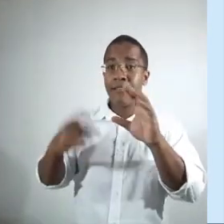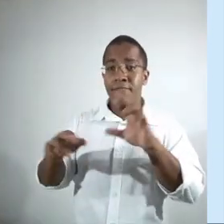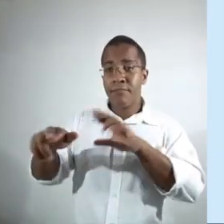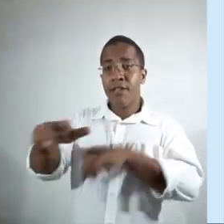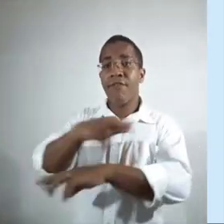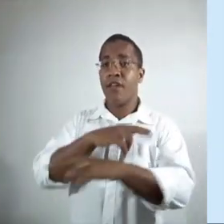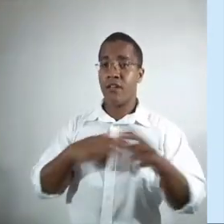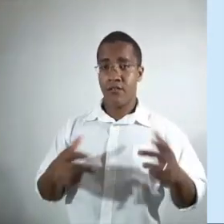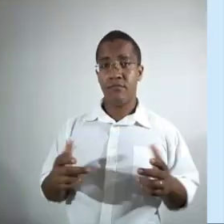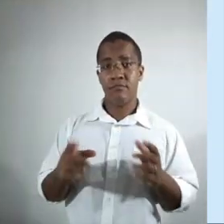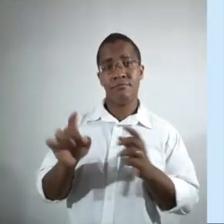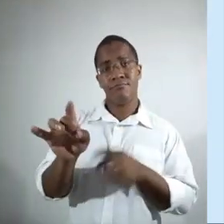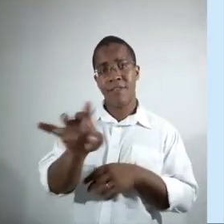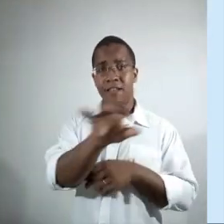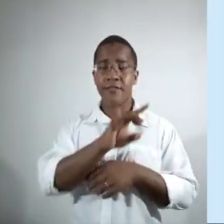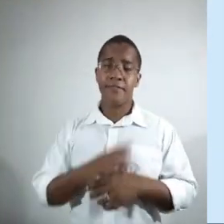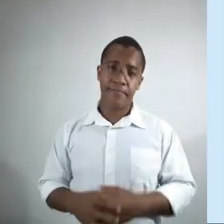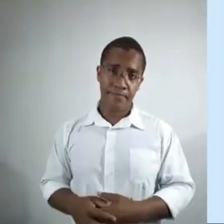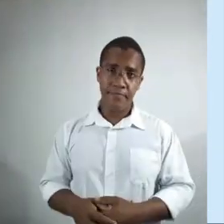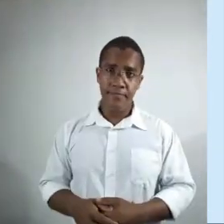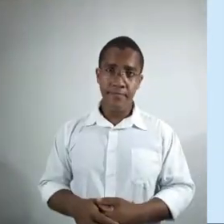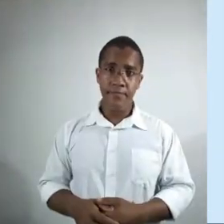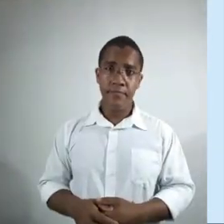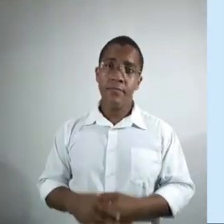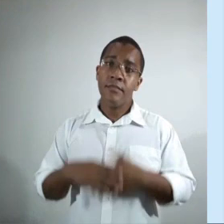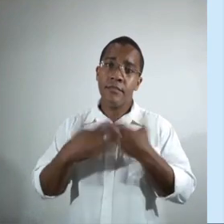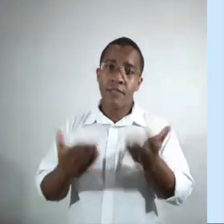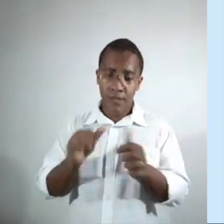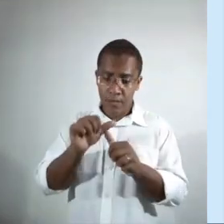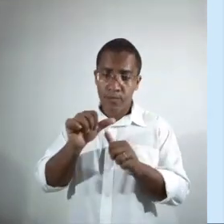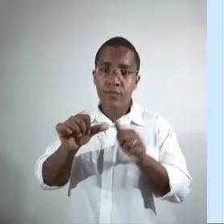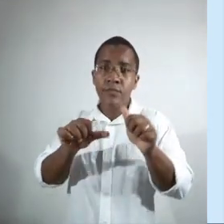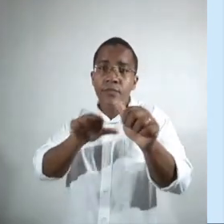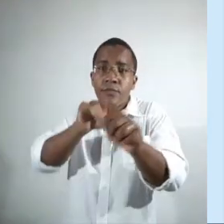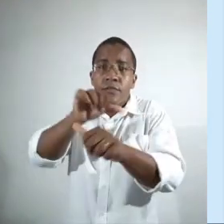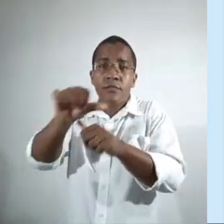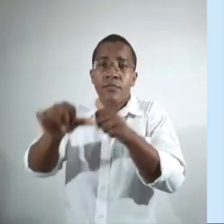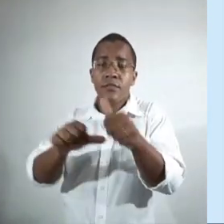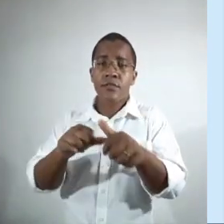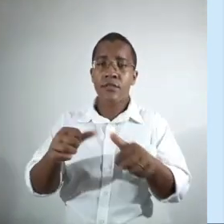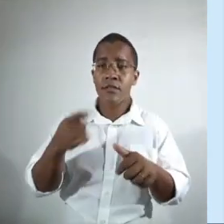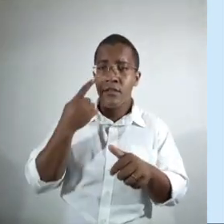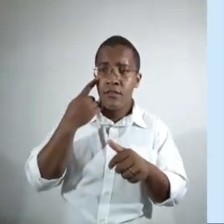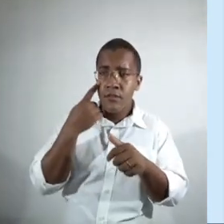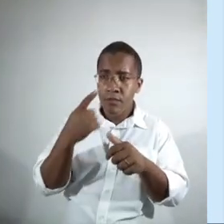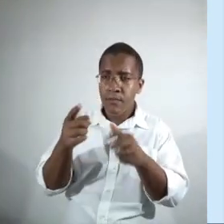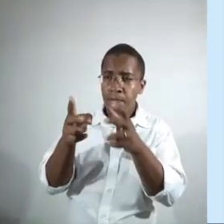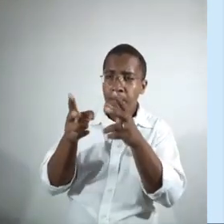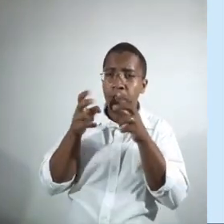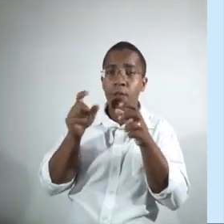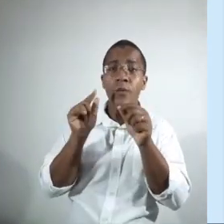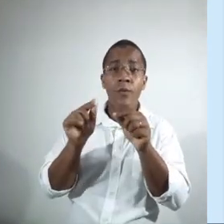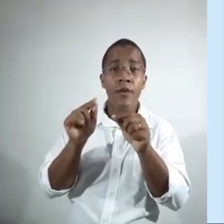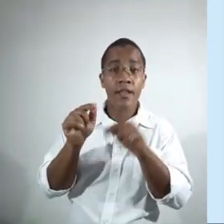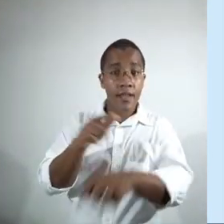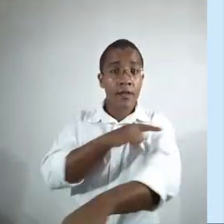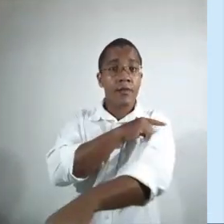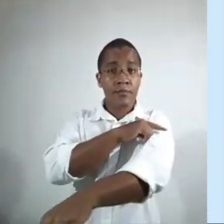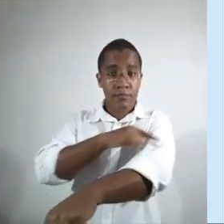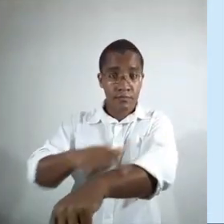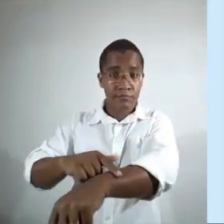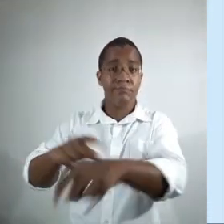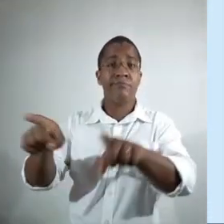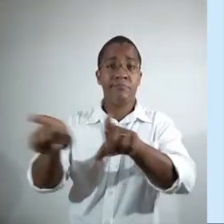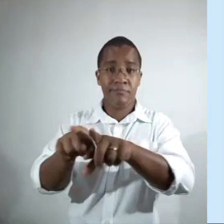a vocês, certo? Então, essas mudanças também vão refletir no